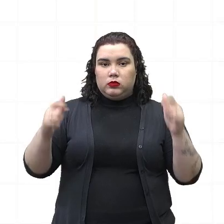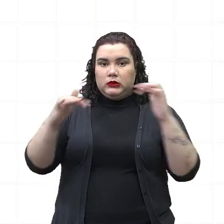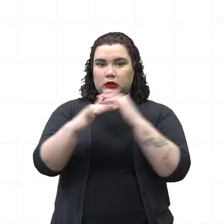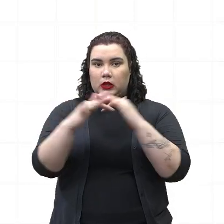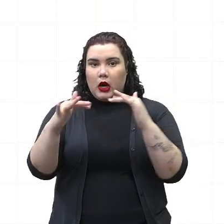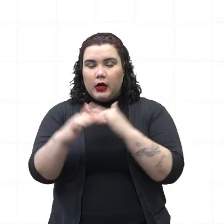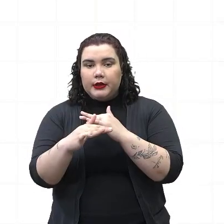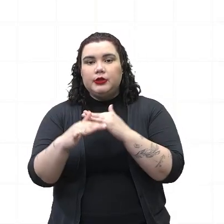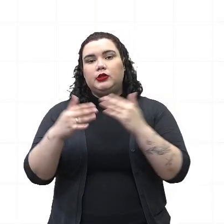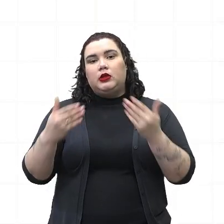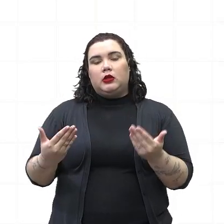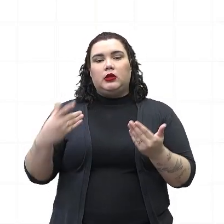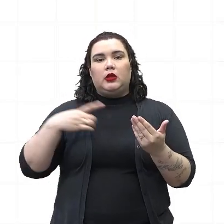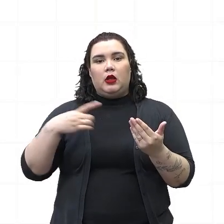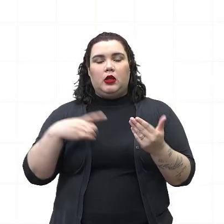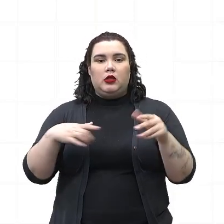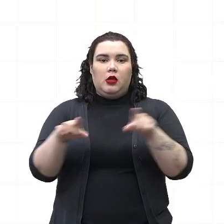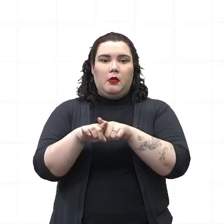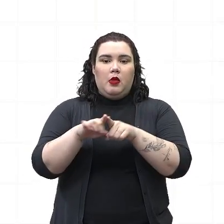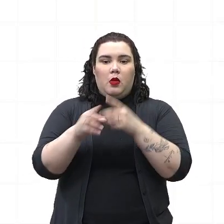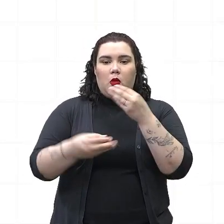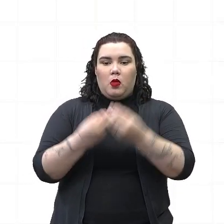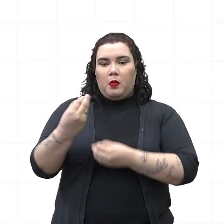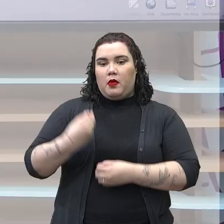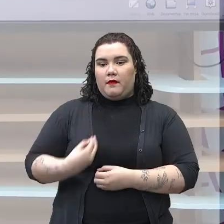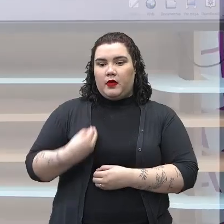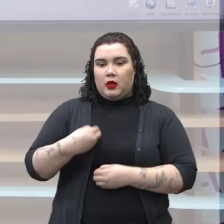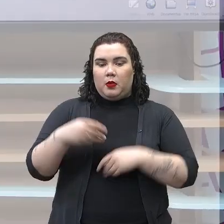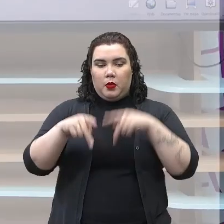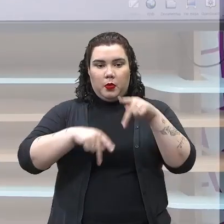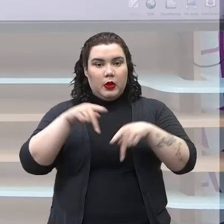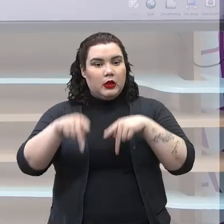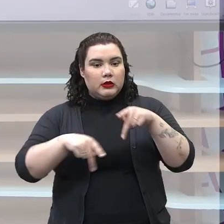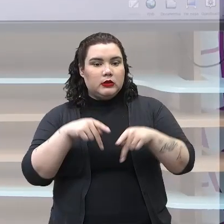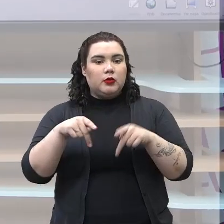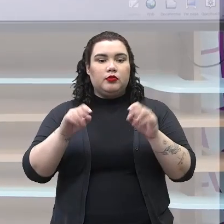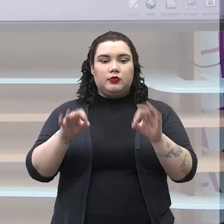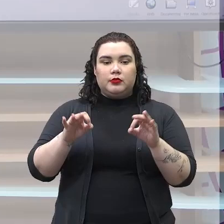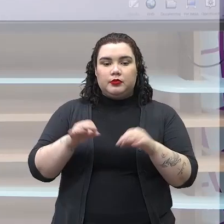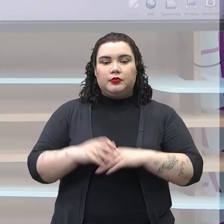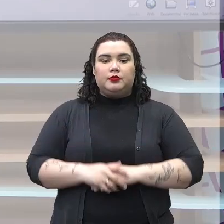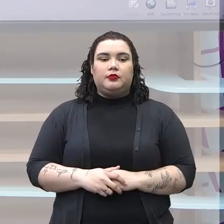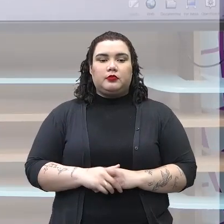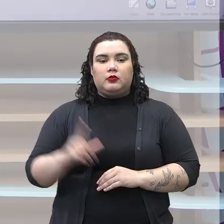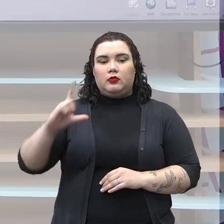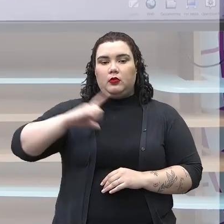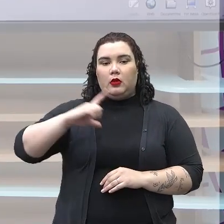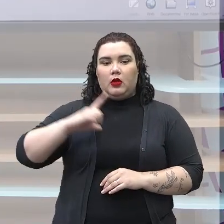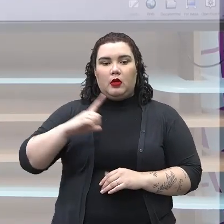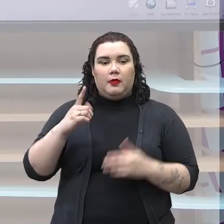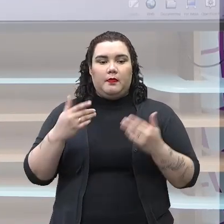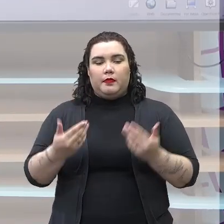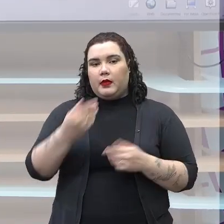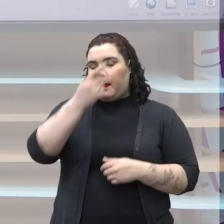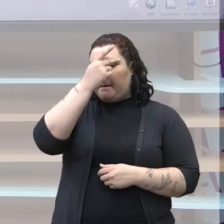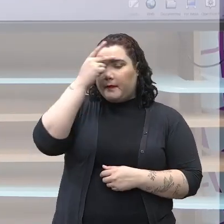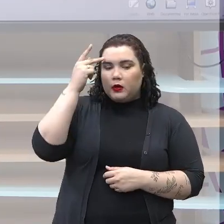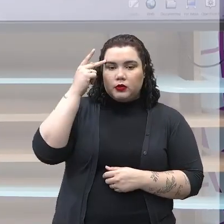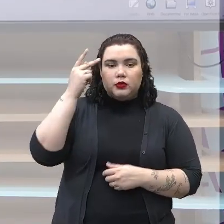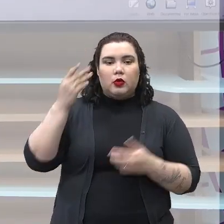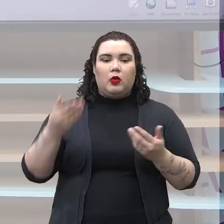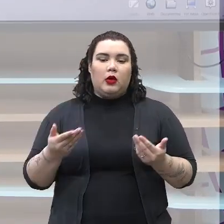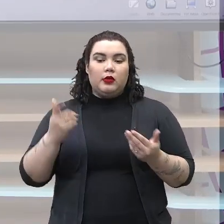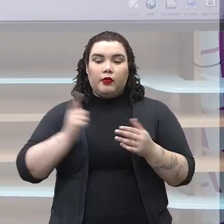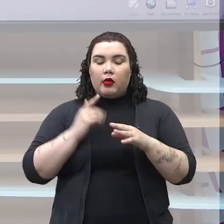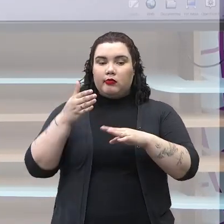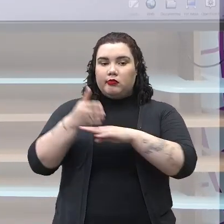nas cidades, até mesmo na qualidade de vida da população, claro, né? A gente tem ali, então, pessoas que têm acesso